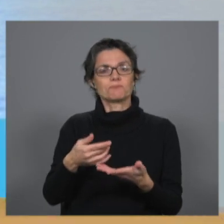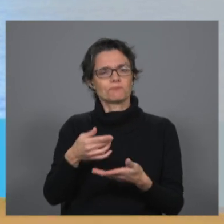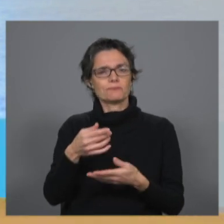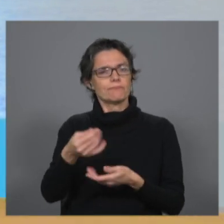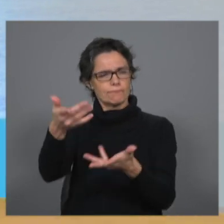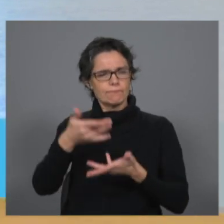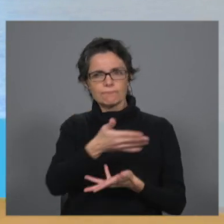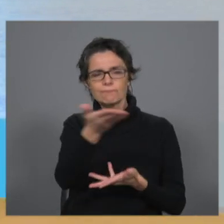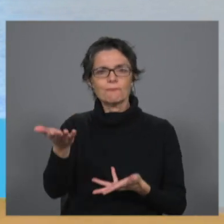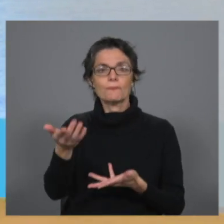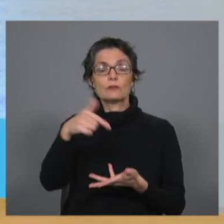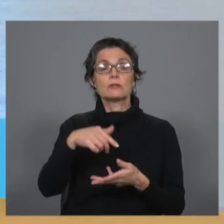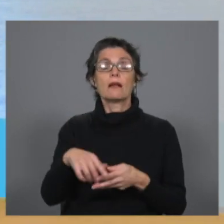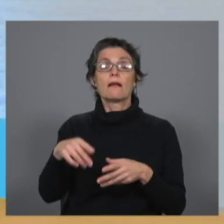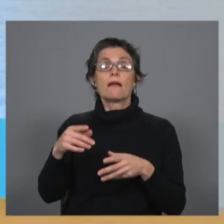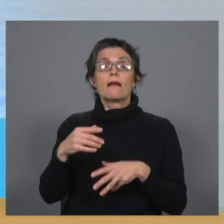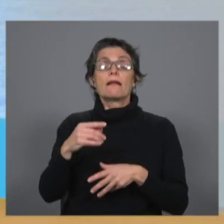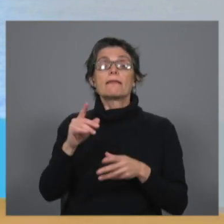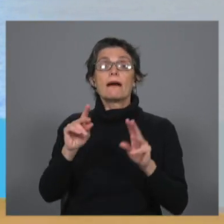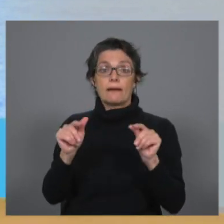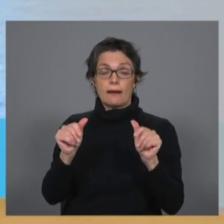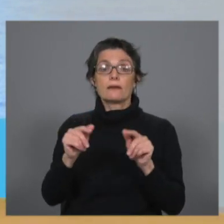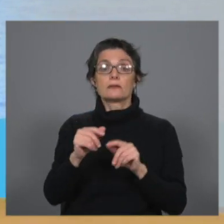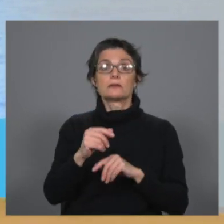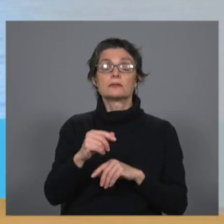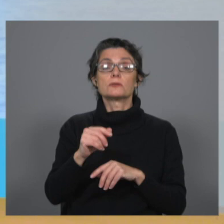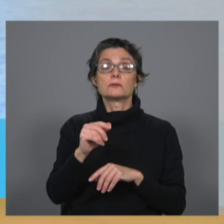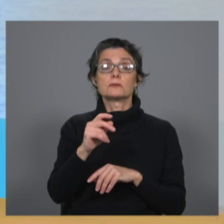junte à edição rádio do programa Eclésia. É pelas